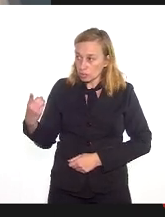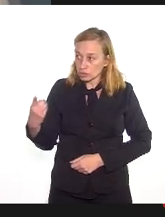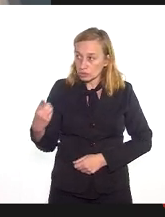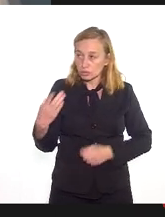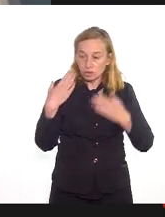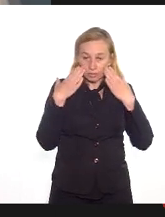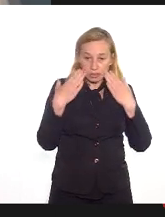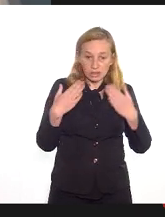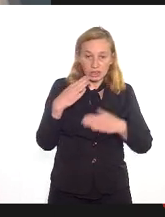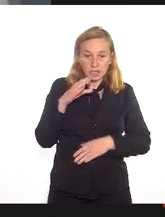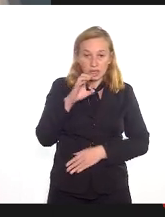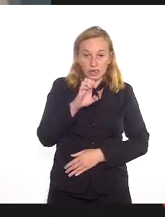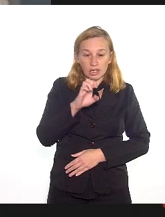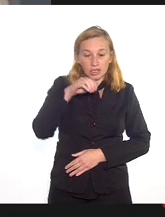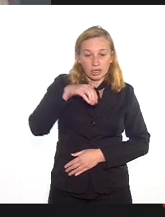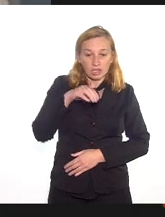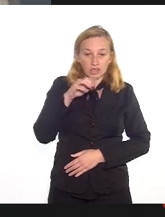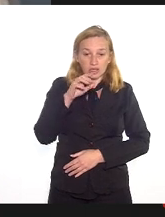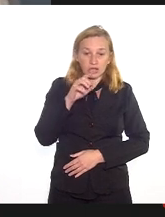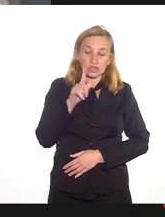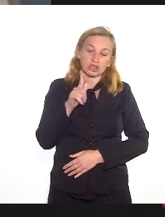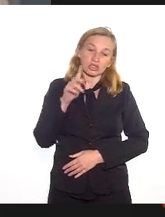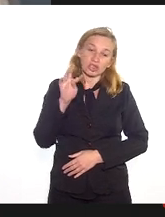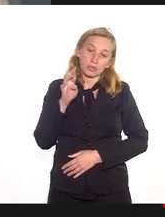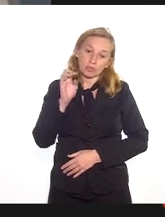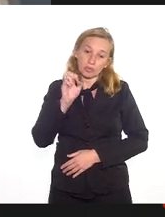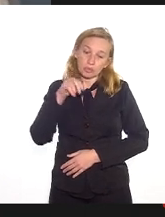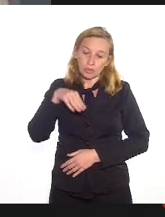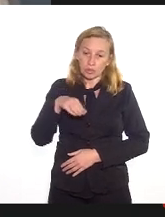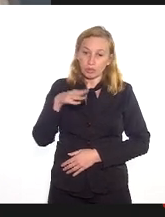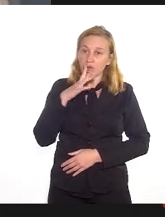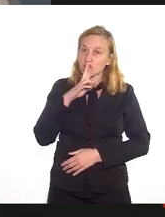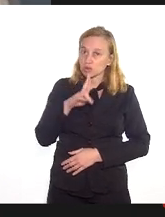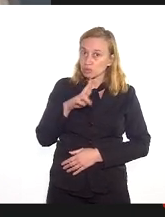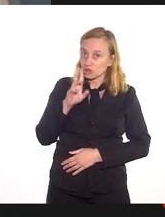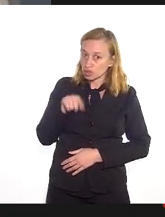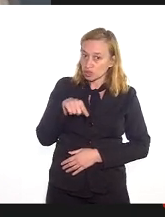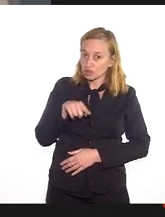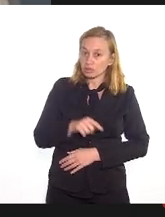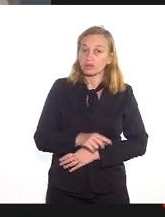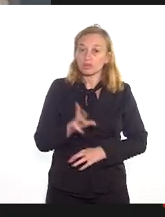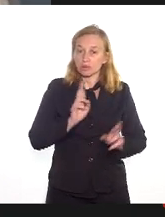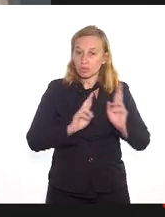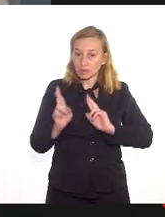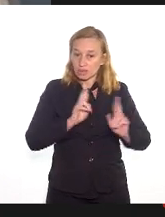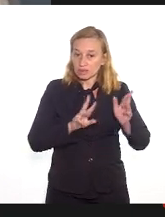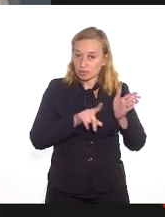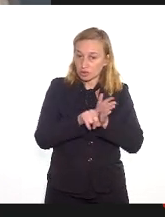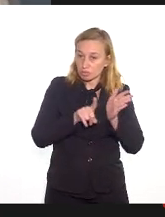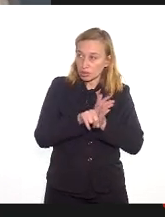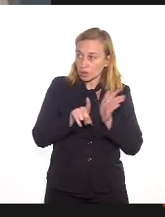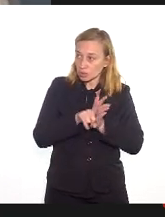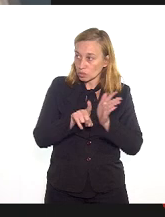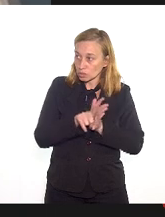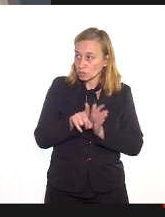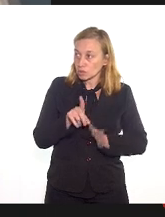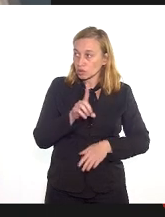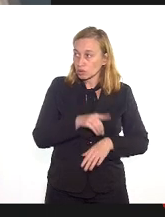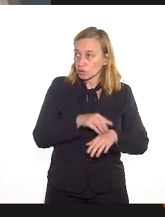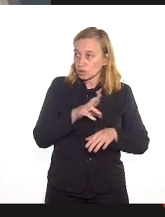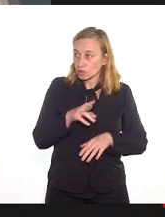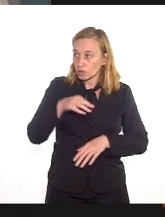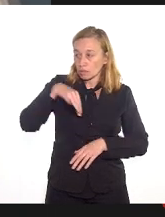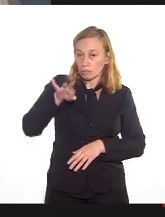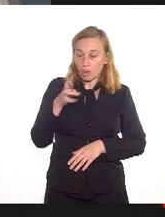apresentação da Engepron para as respostas, né, com relação às perguntas do doutor Mauro Osório, da